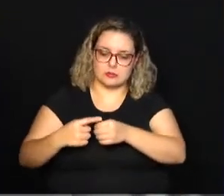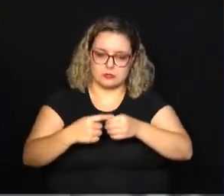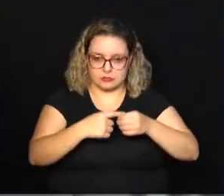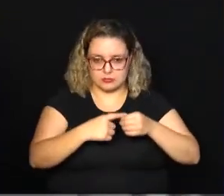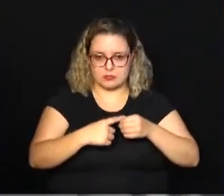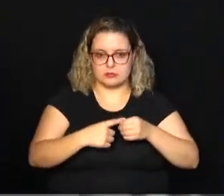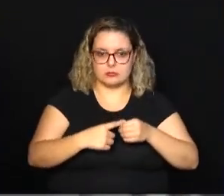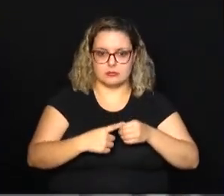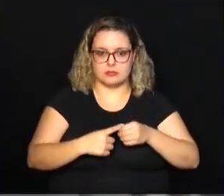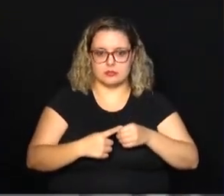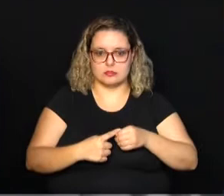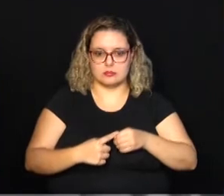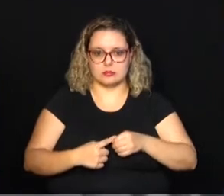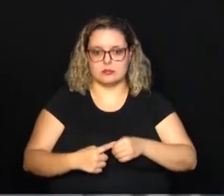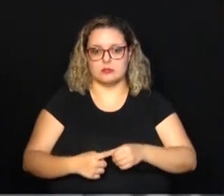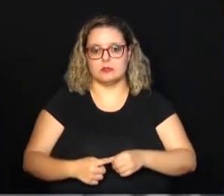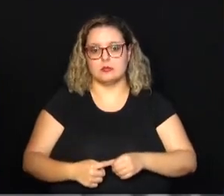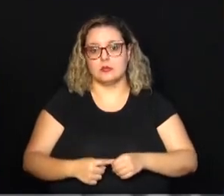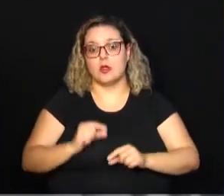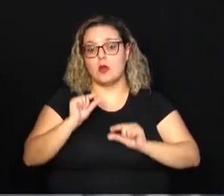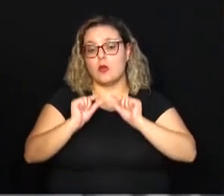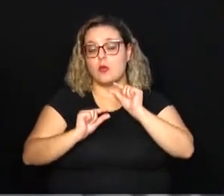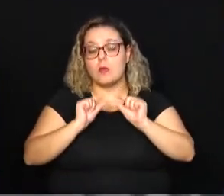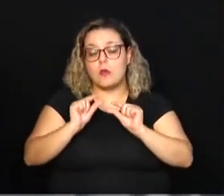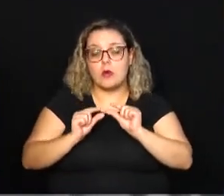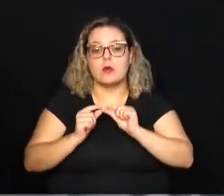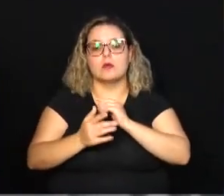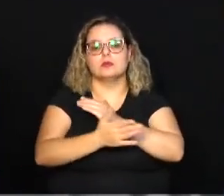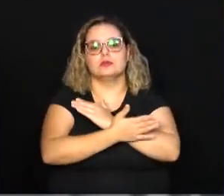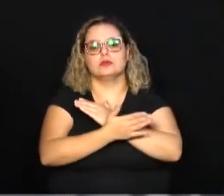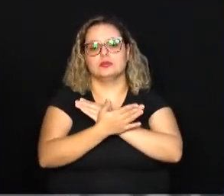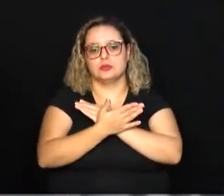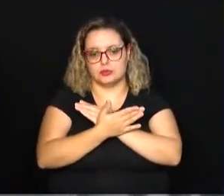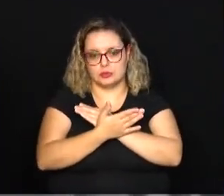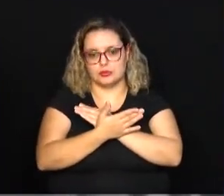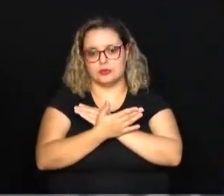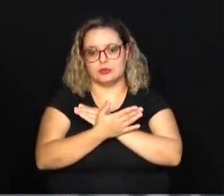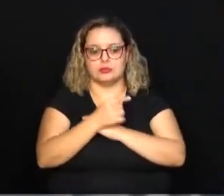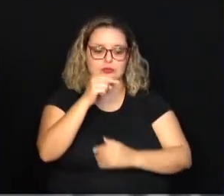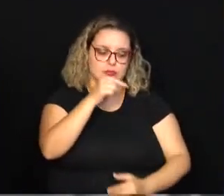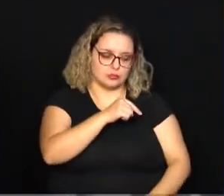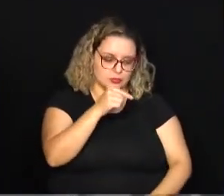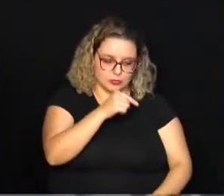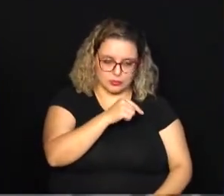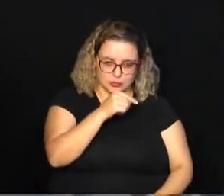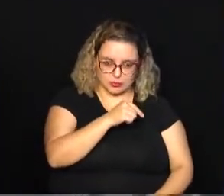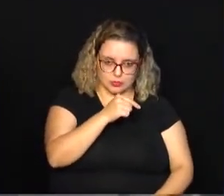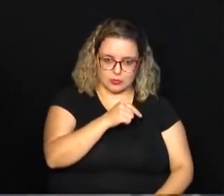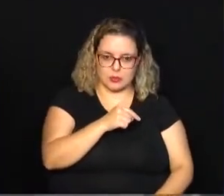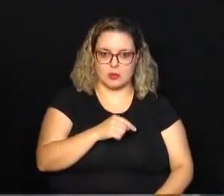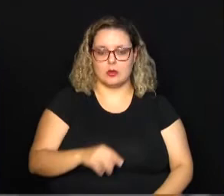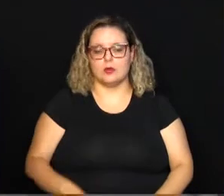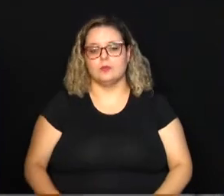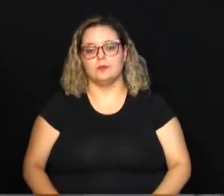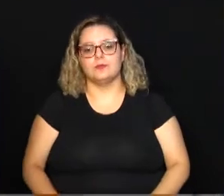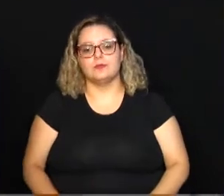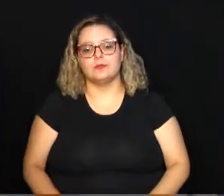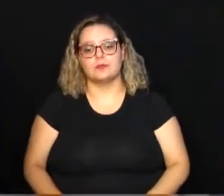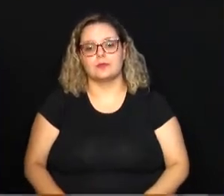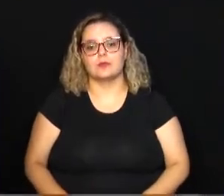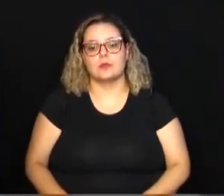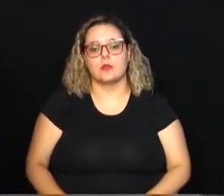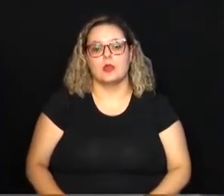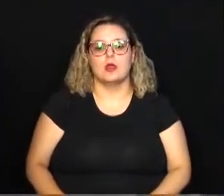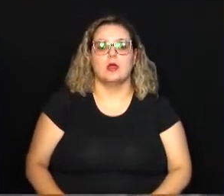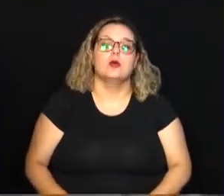Então, está dando-se um pouco de vazão dentro do AMI para esses quadros. Os quadros que